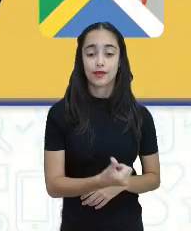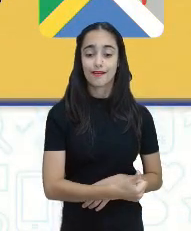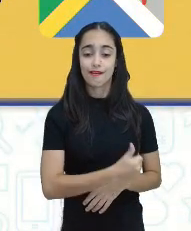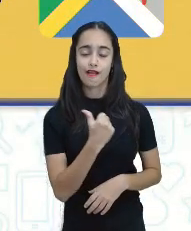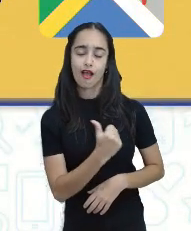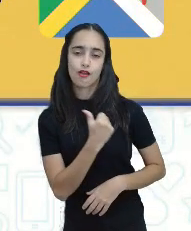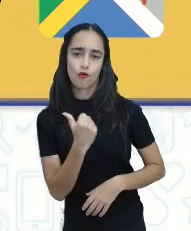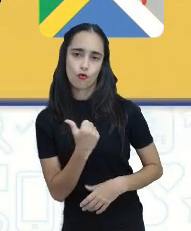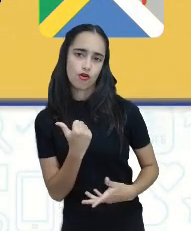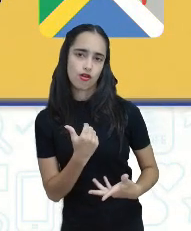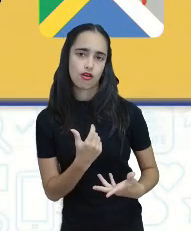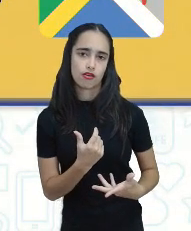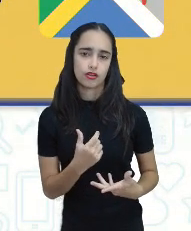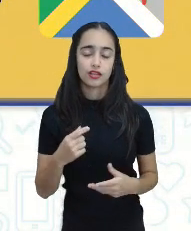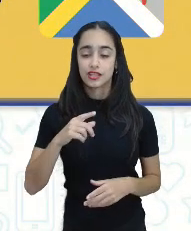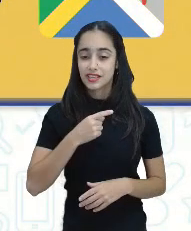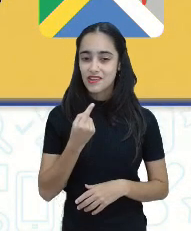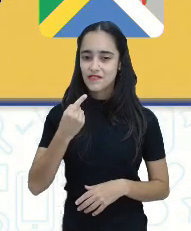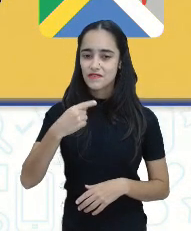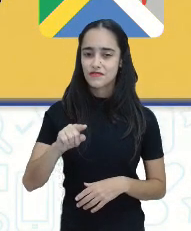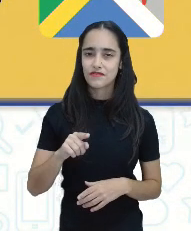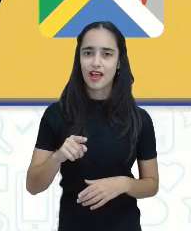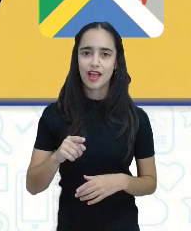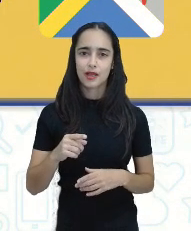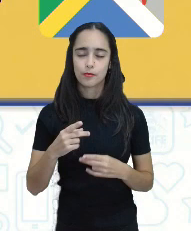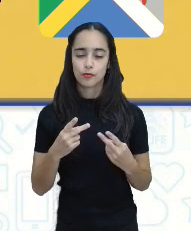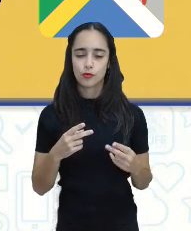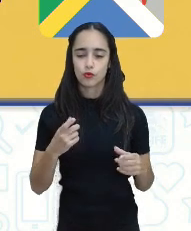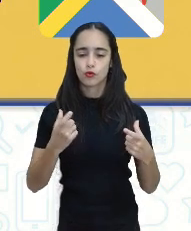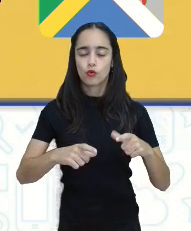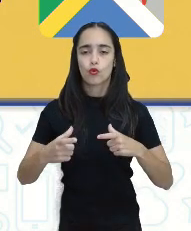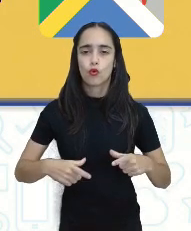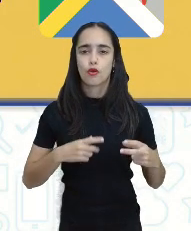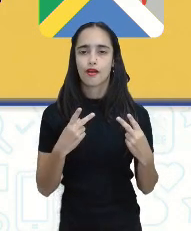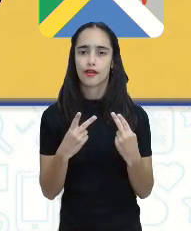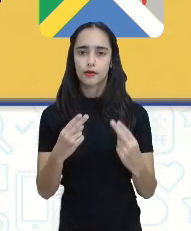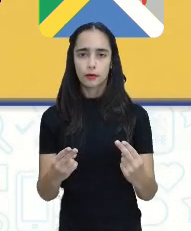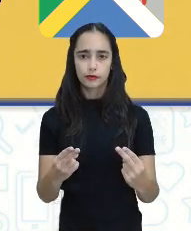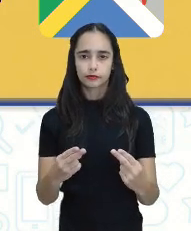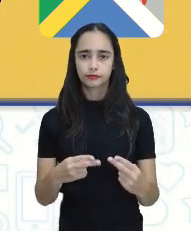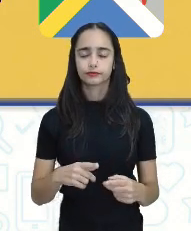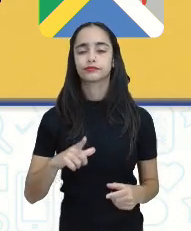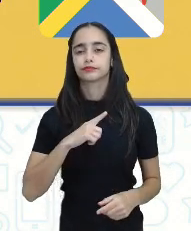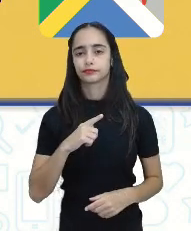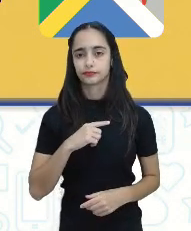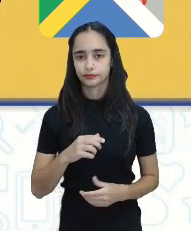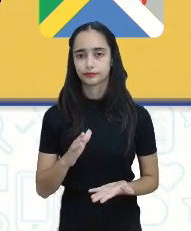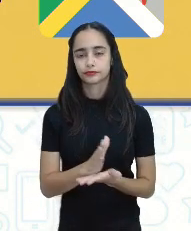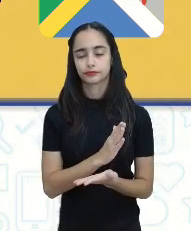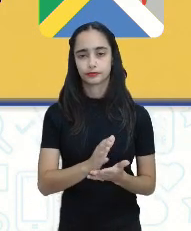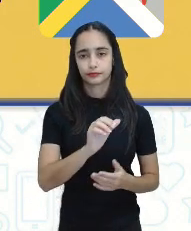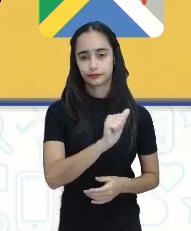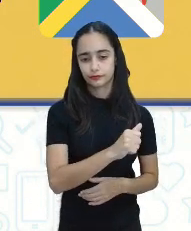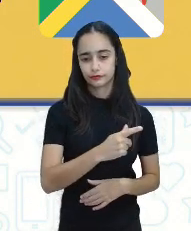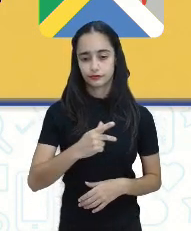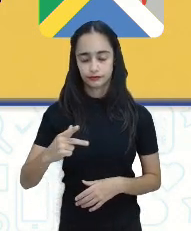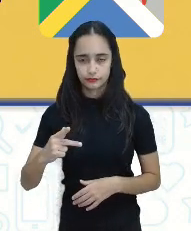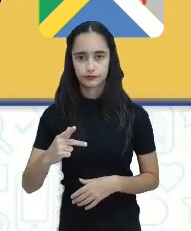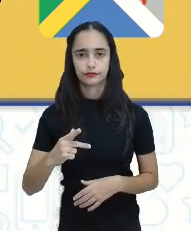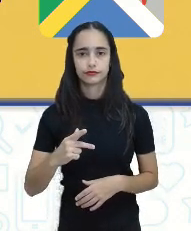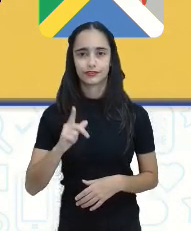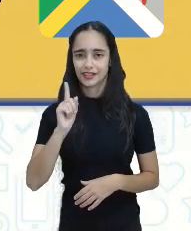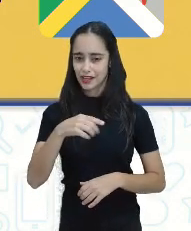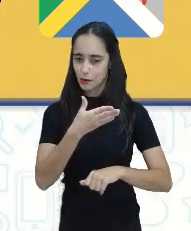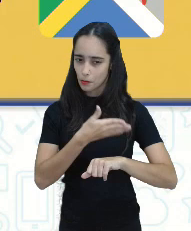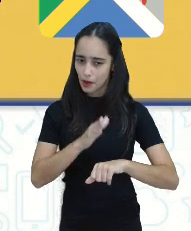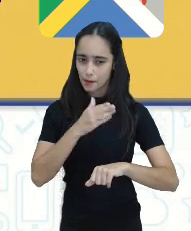para a mesma direção. Então, você tem os aplicativos aí, né? Onde isso seria uma prática interessante, né? Embora a gente